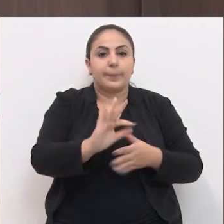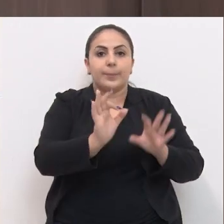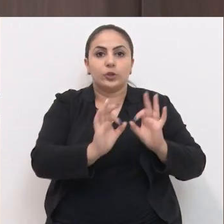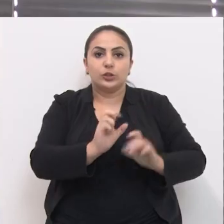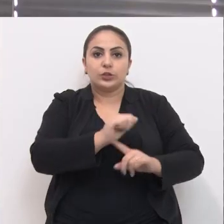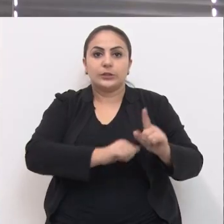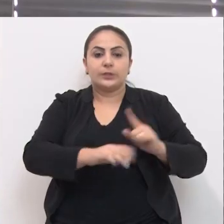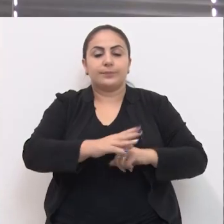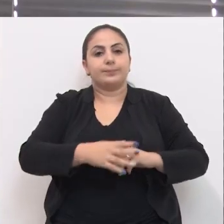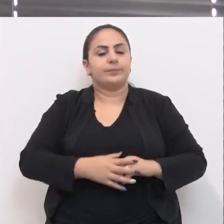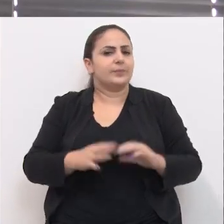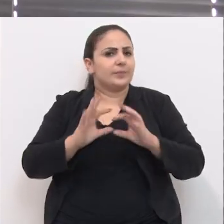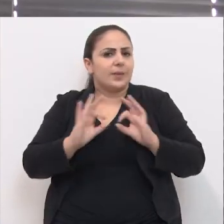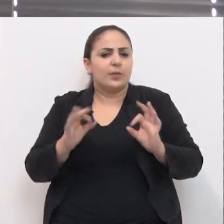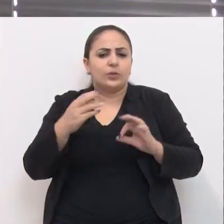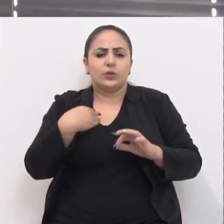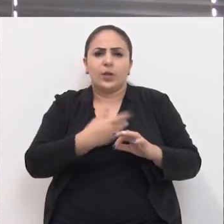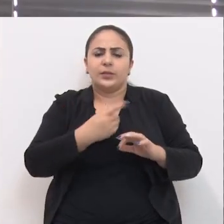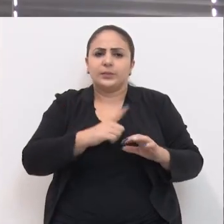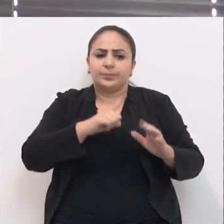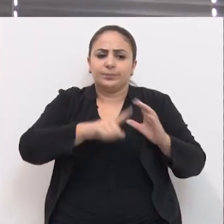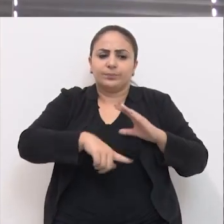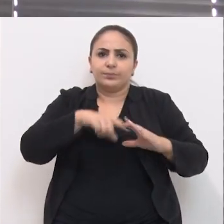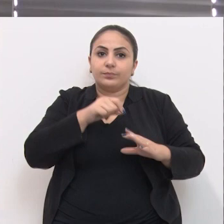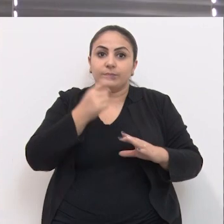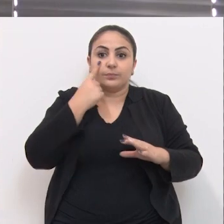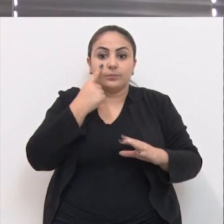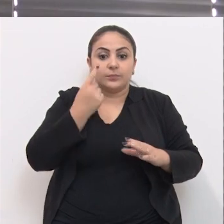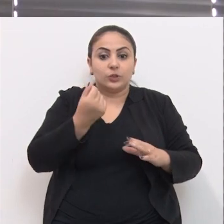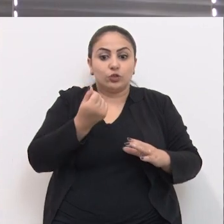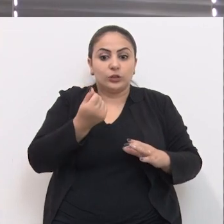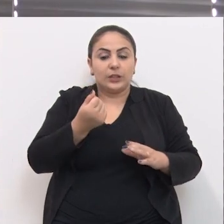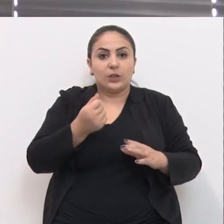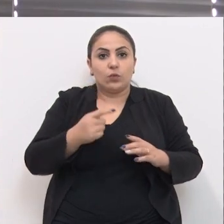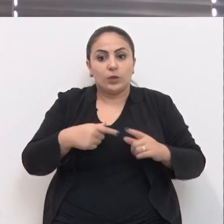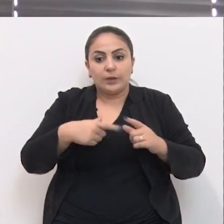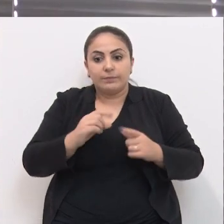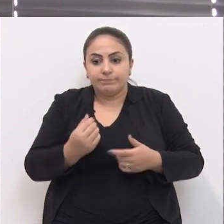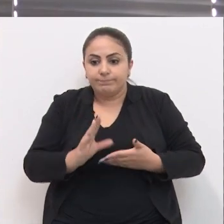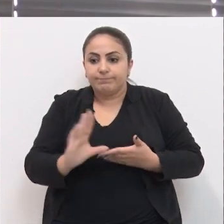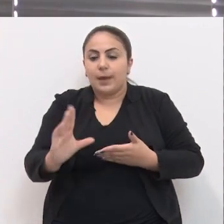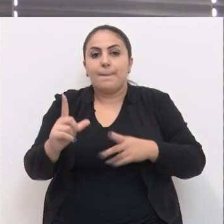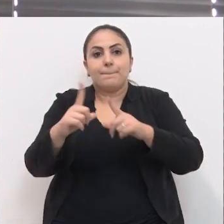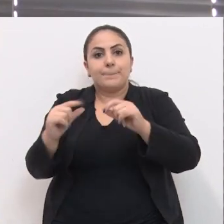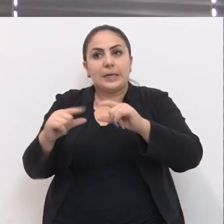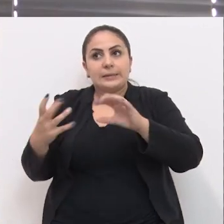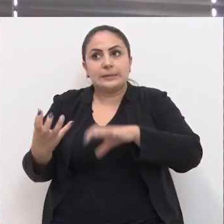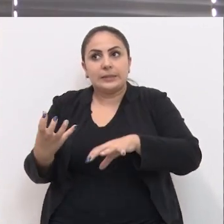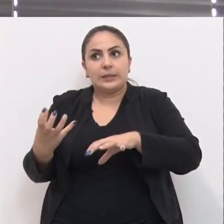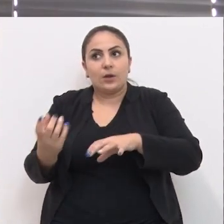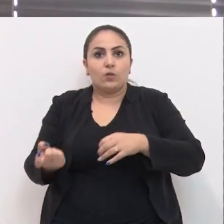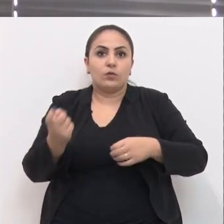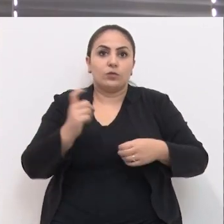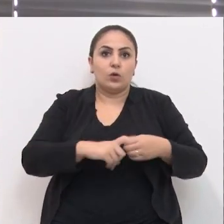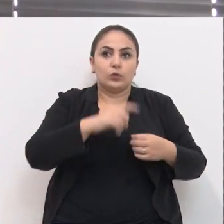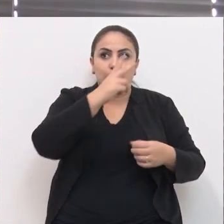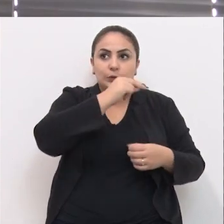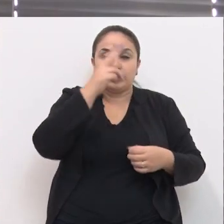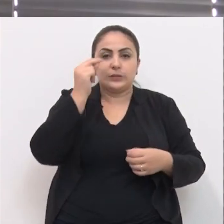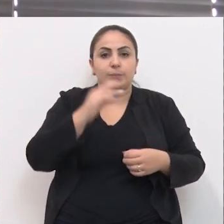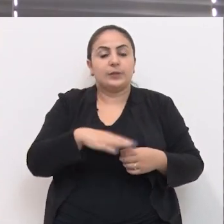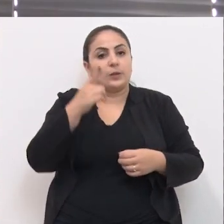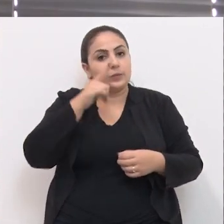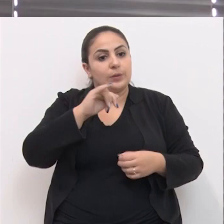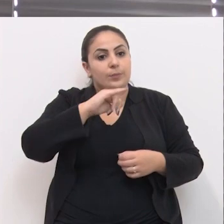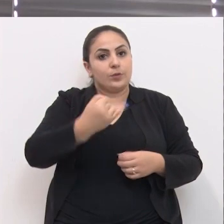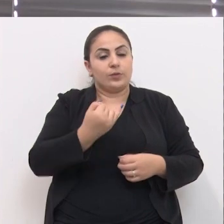sociais. Simplesmente uma opção entre ele enviar o dinheiro para Brasília e deixar no município para ele ser aproveitado por entidades assistenciais